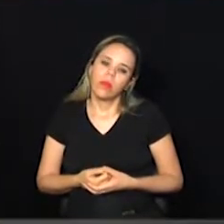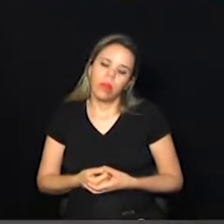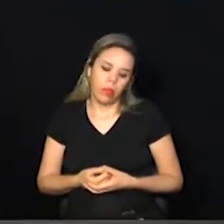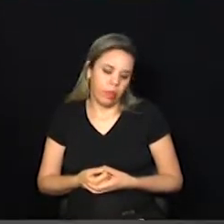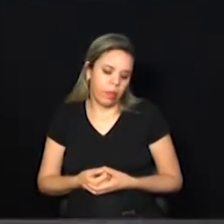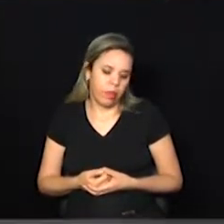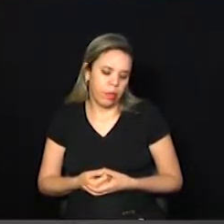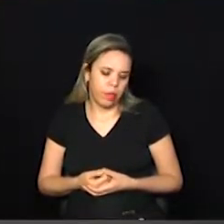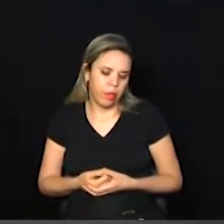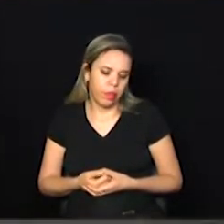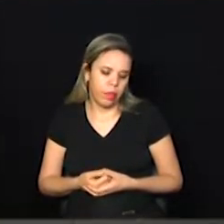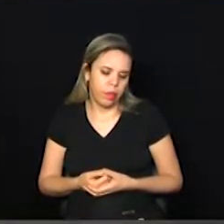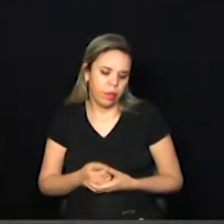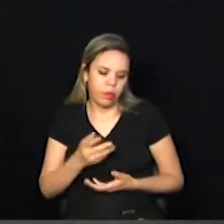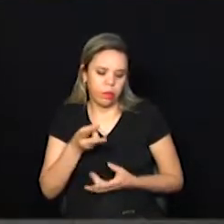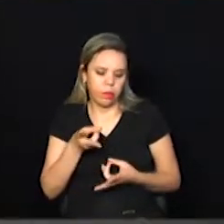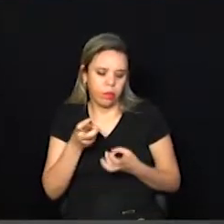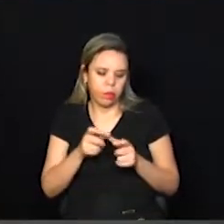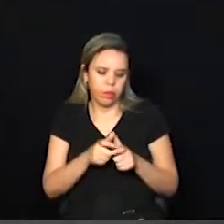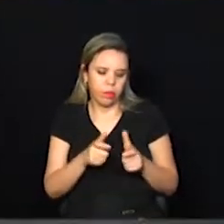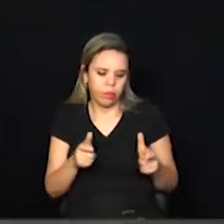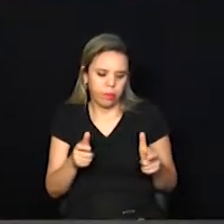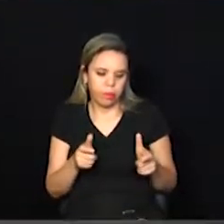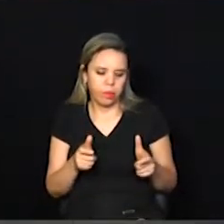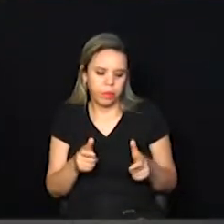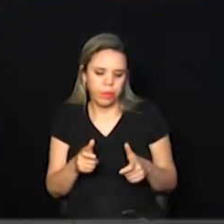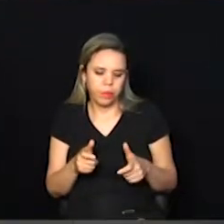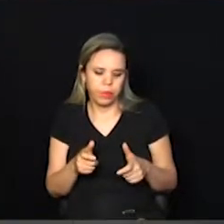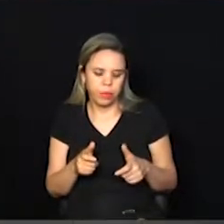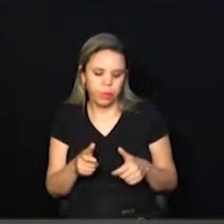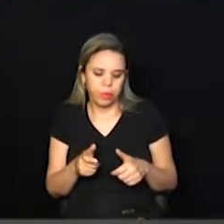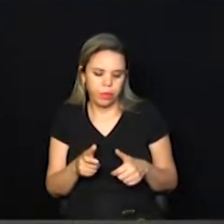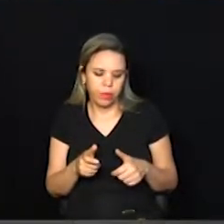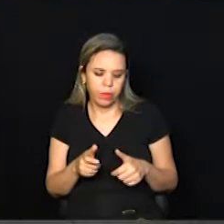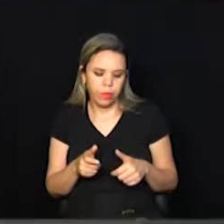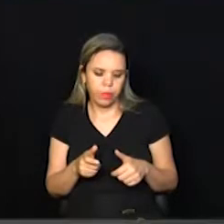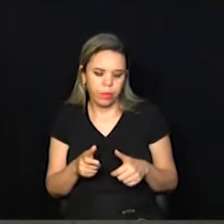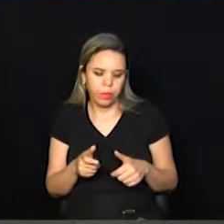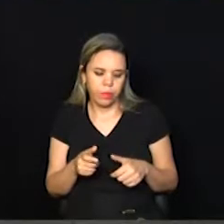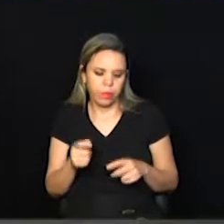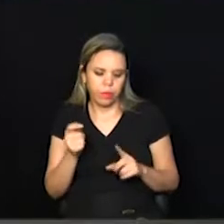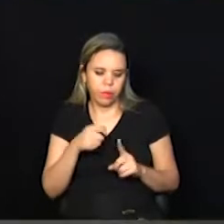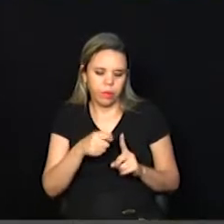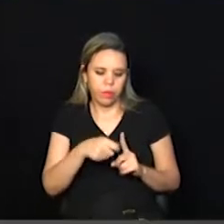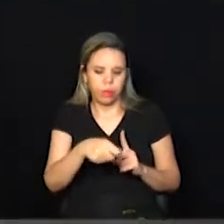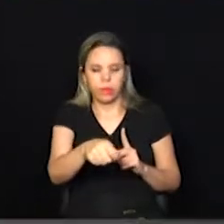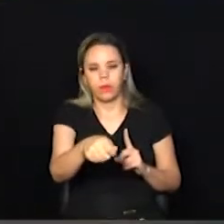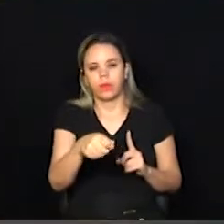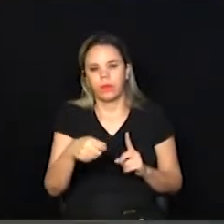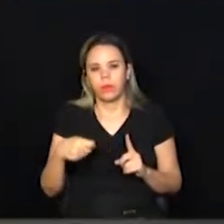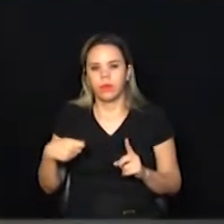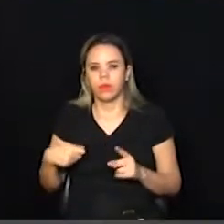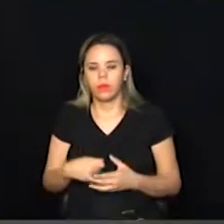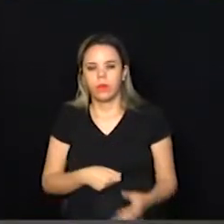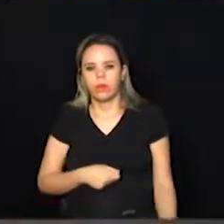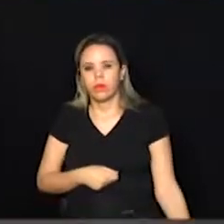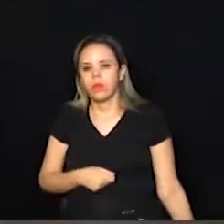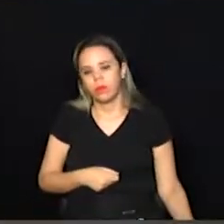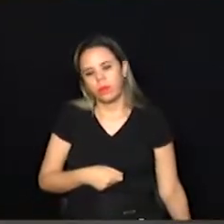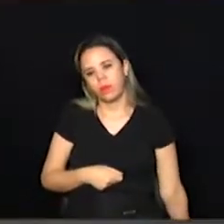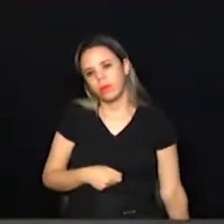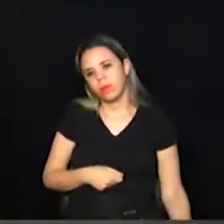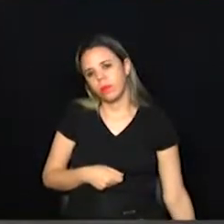nós verificamos já um crescimento, né, nesses últimos meses. Estou até aqui buscando aqui,